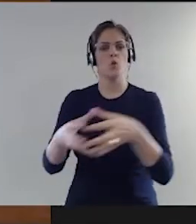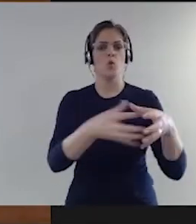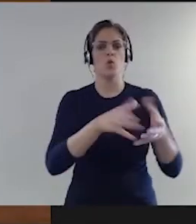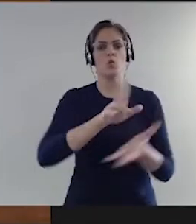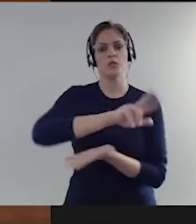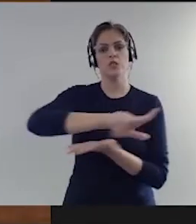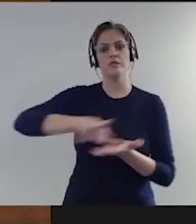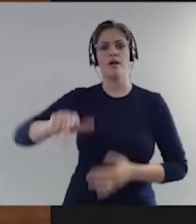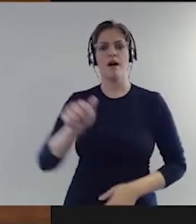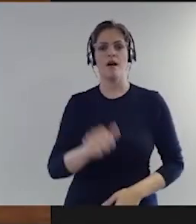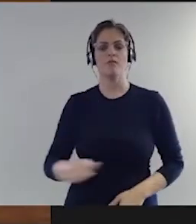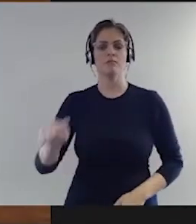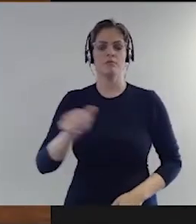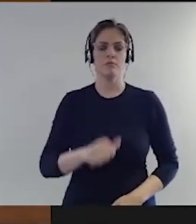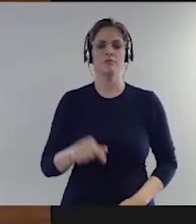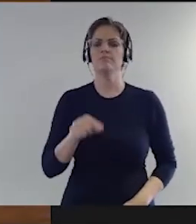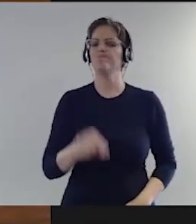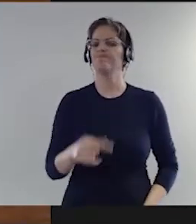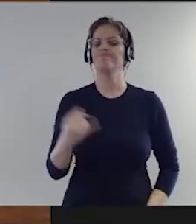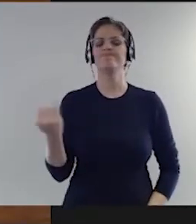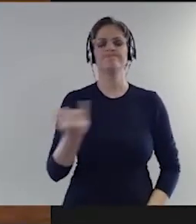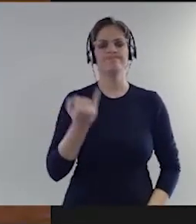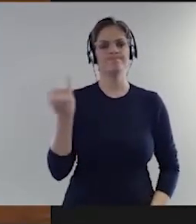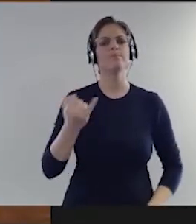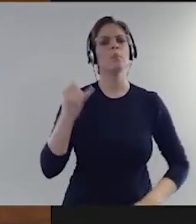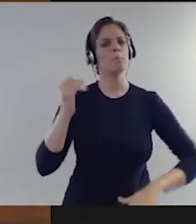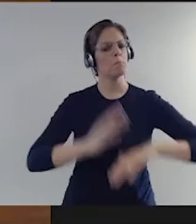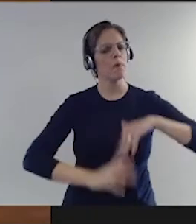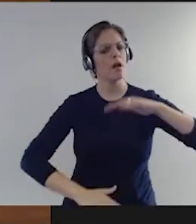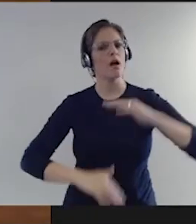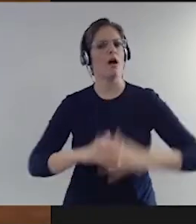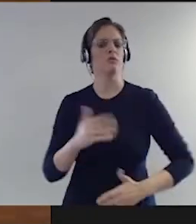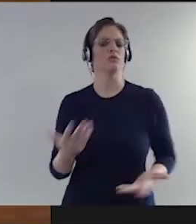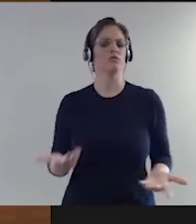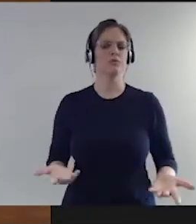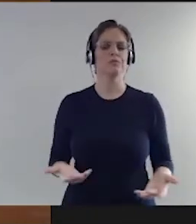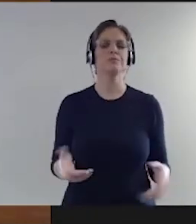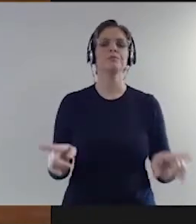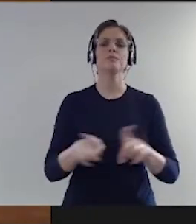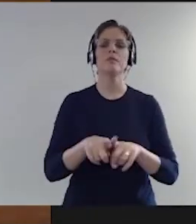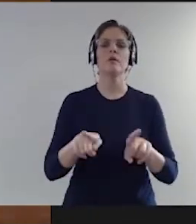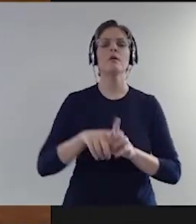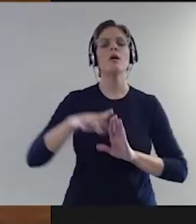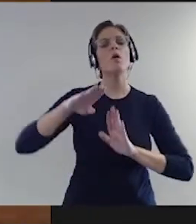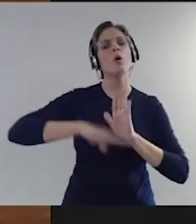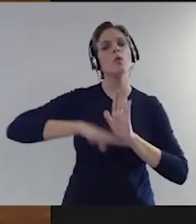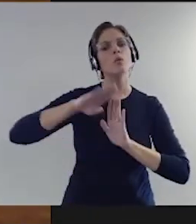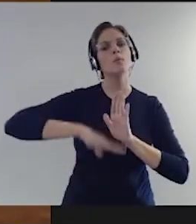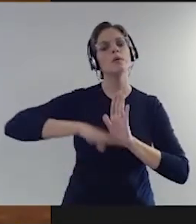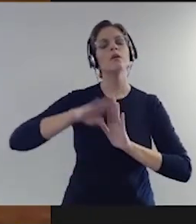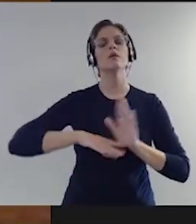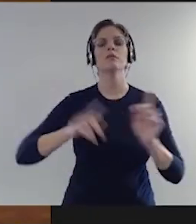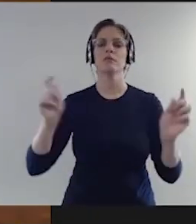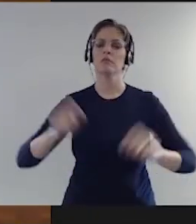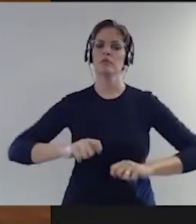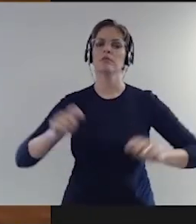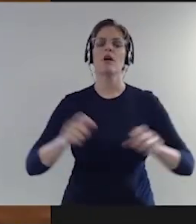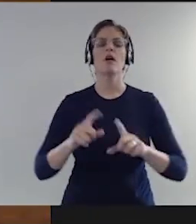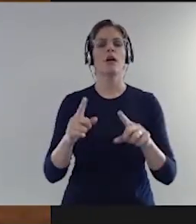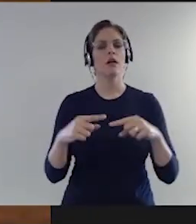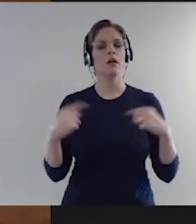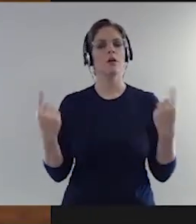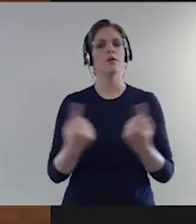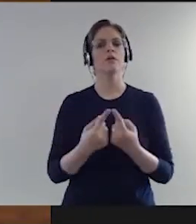de associações, regra de grande dimensão prática. Também nos condomínios, a possibilidade da